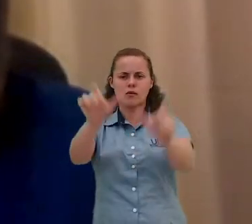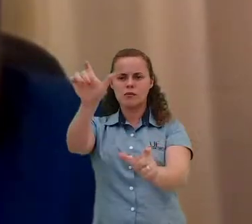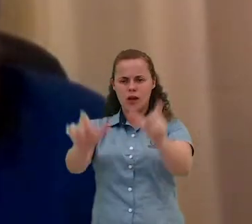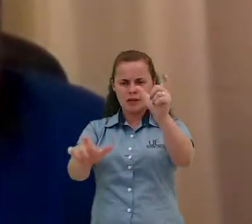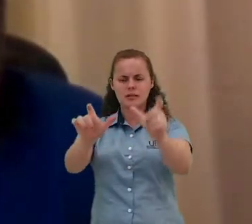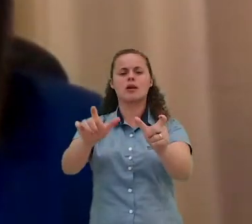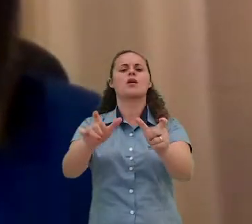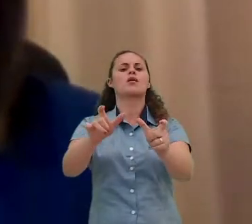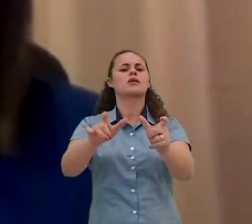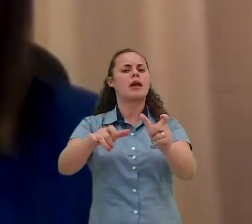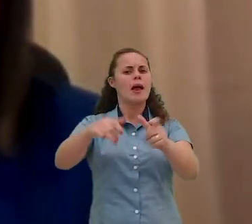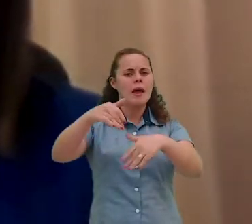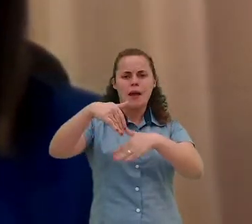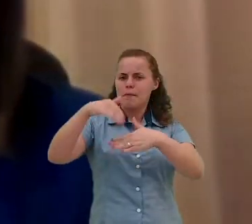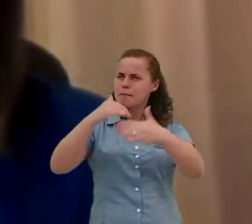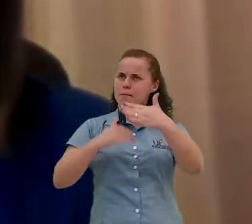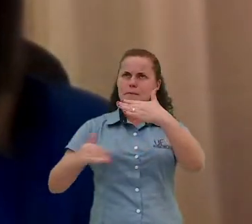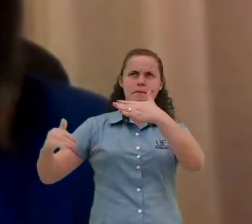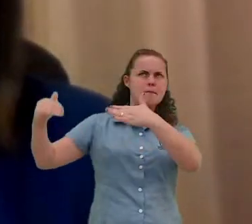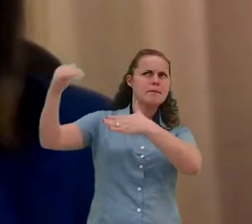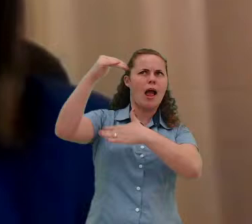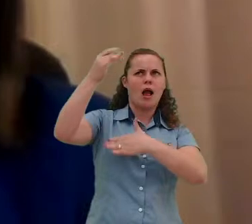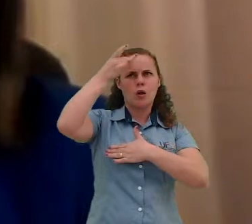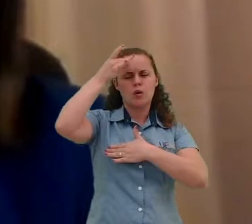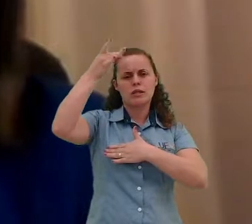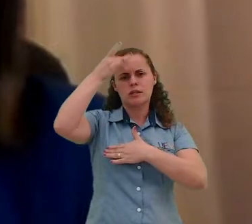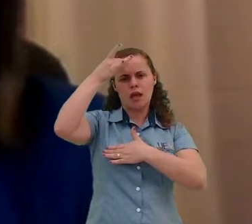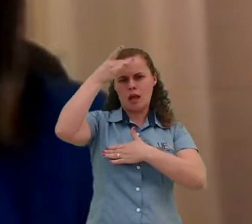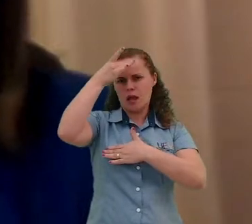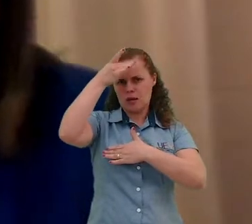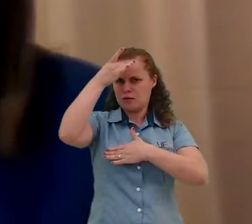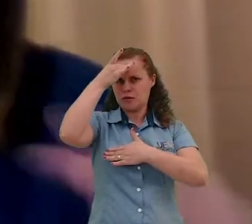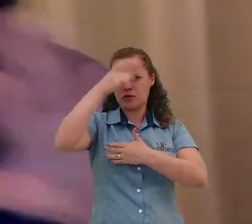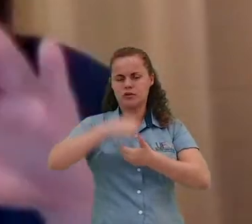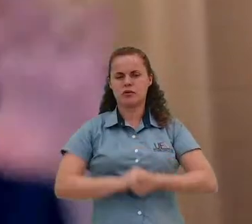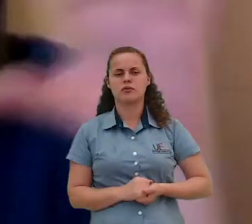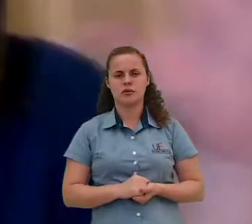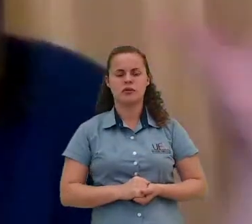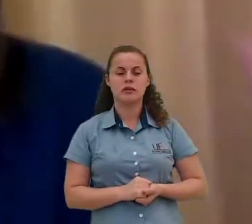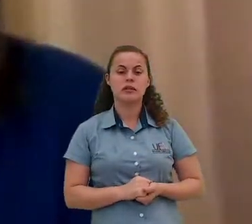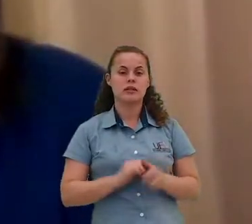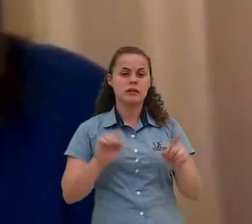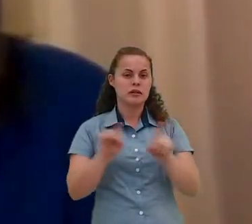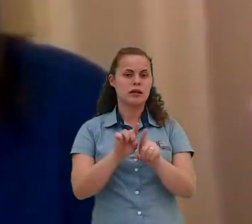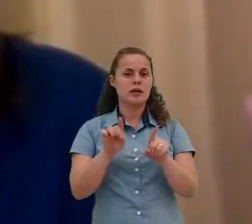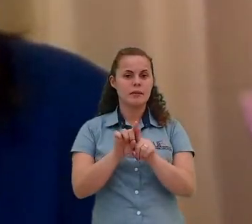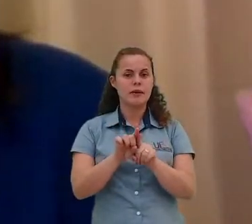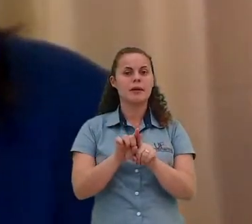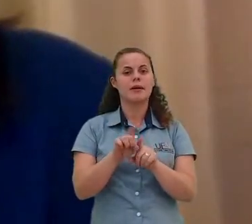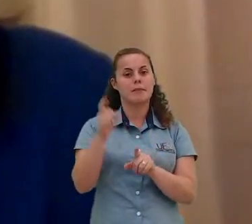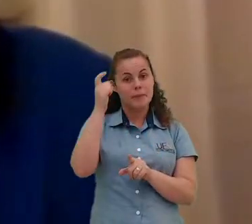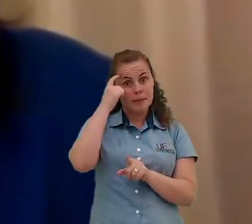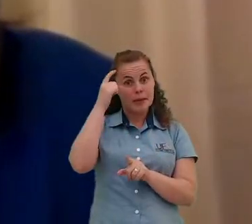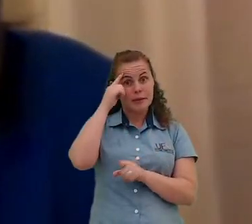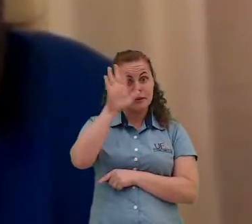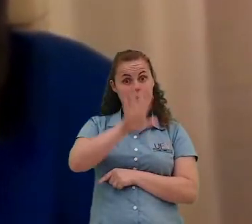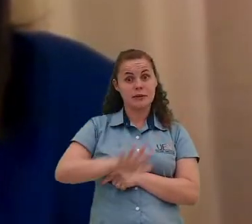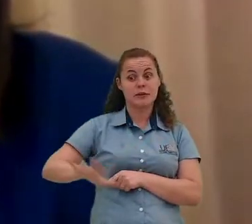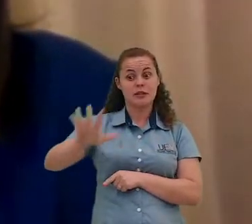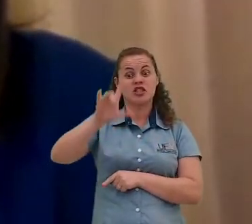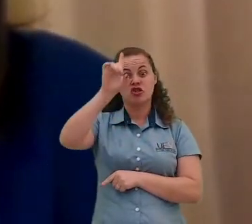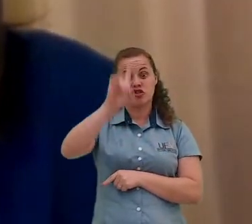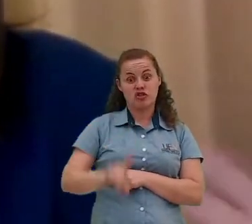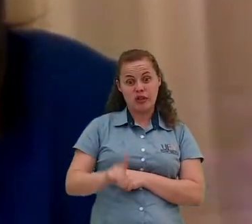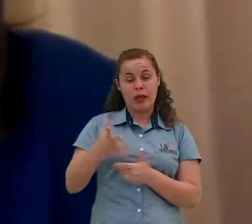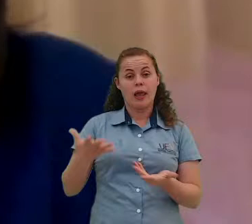mais consciente, entendido? E mesmo nessa questão, pensando na questão mais genérica de direito de consumidor